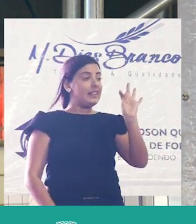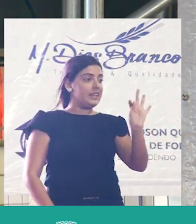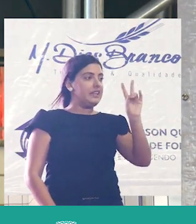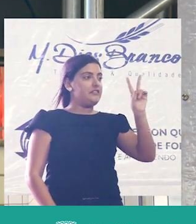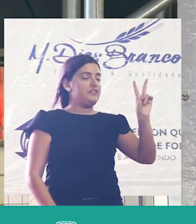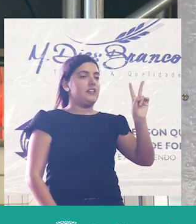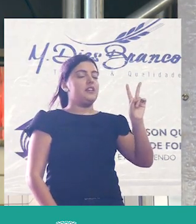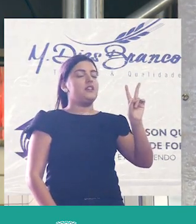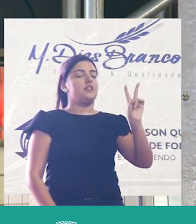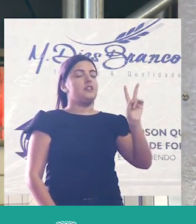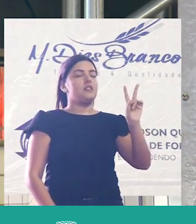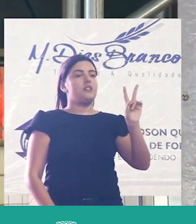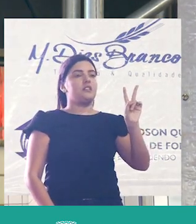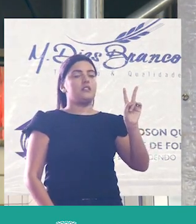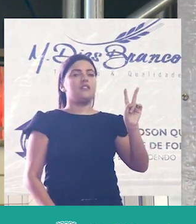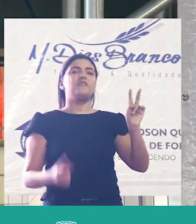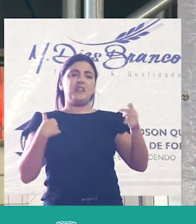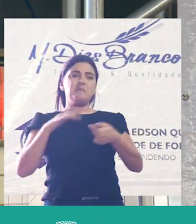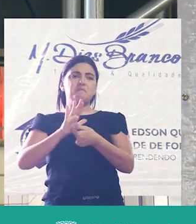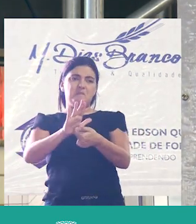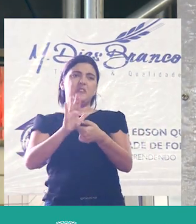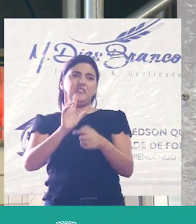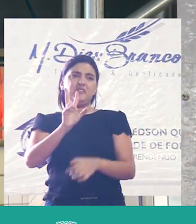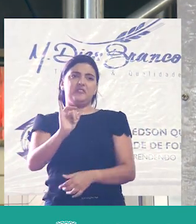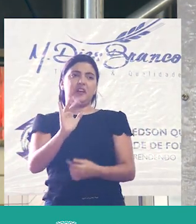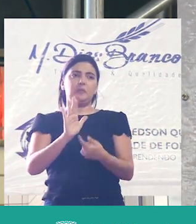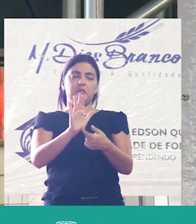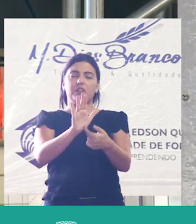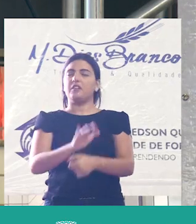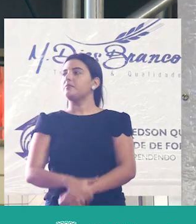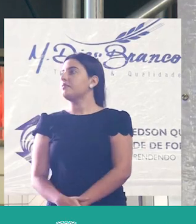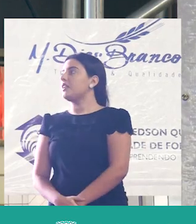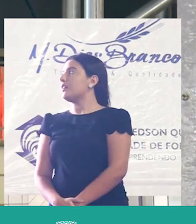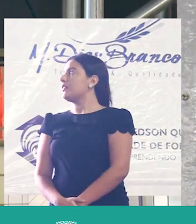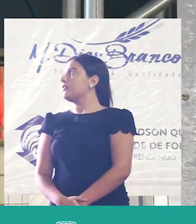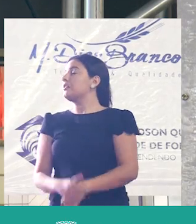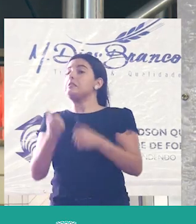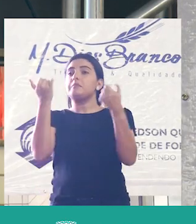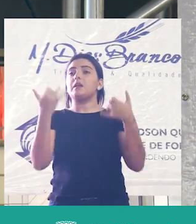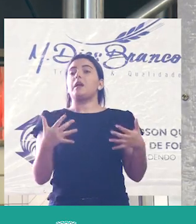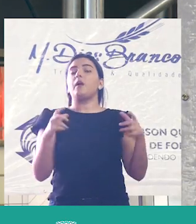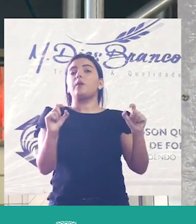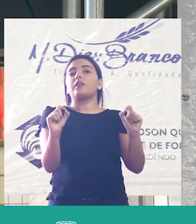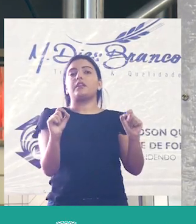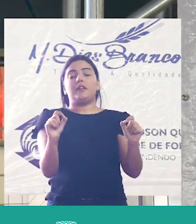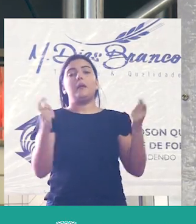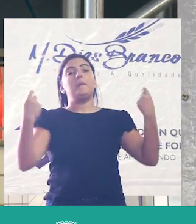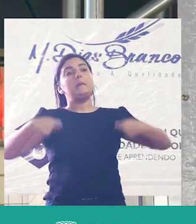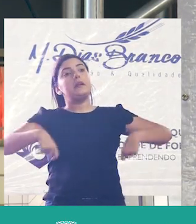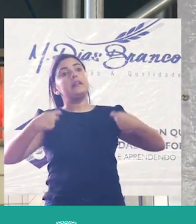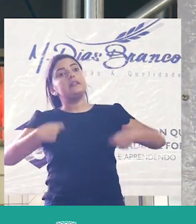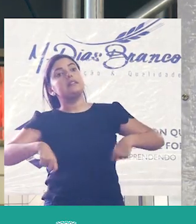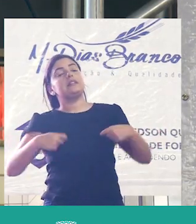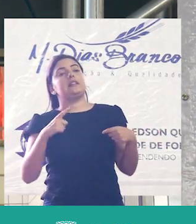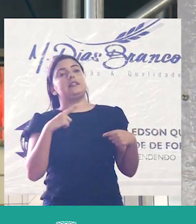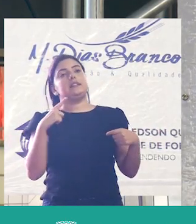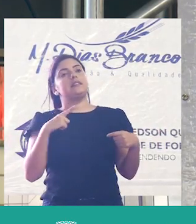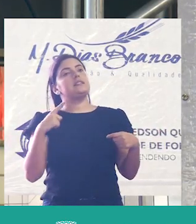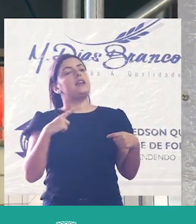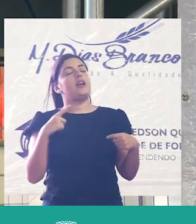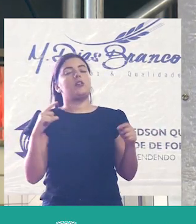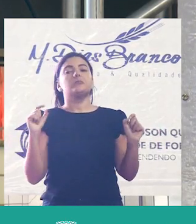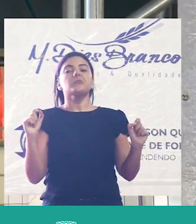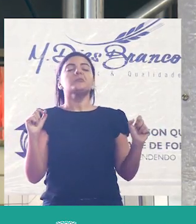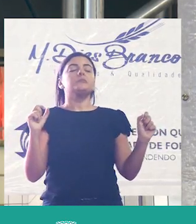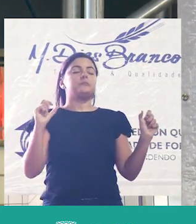nRT. Tá, a gente também vai mostrar como é que faz isso. Estou só dizendo que você vai ter o tempo inteiro